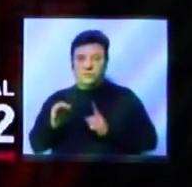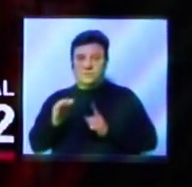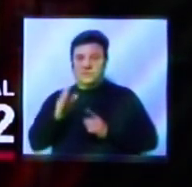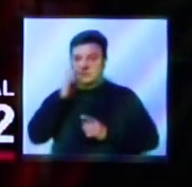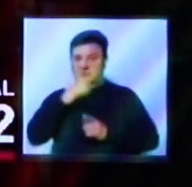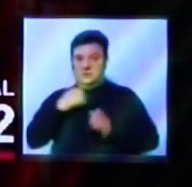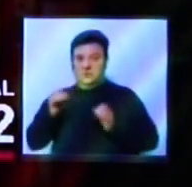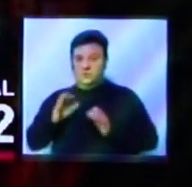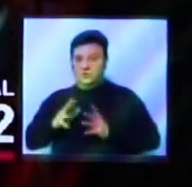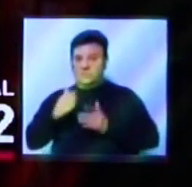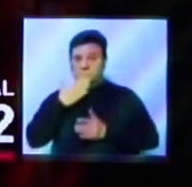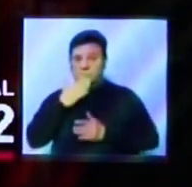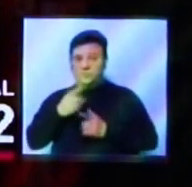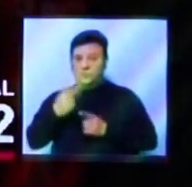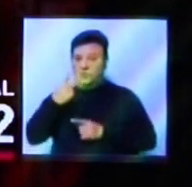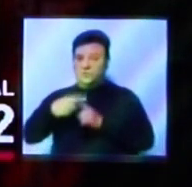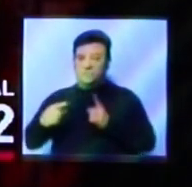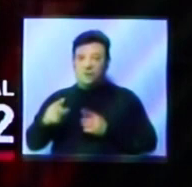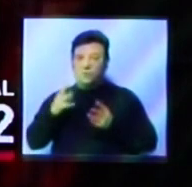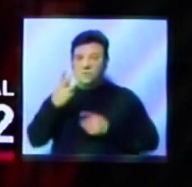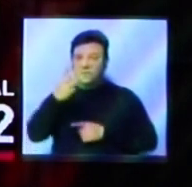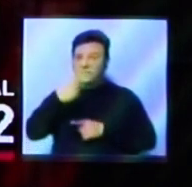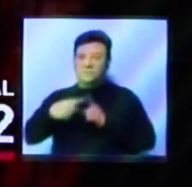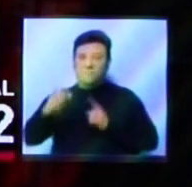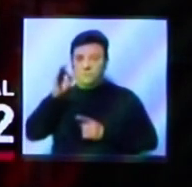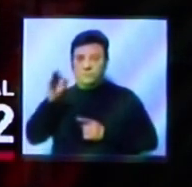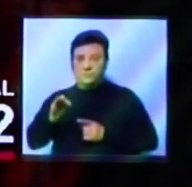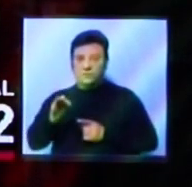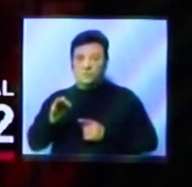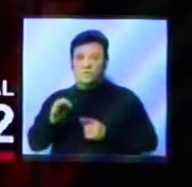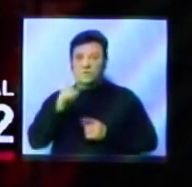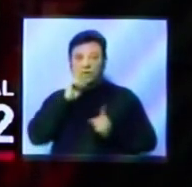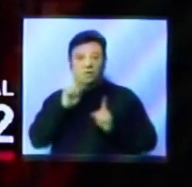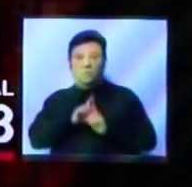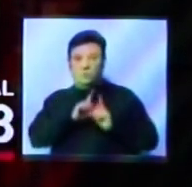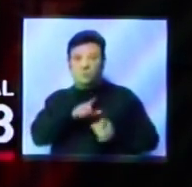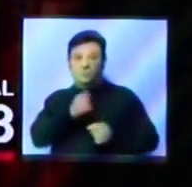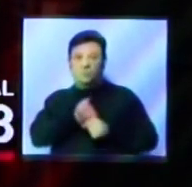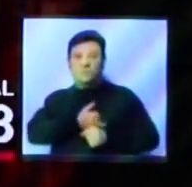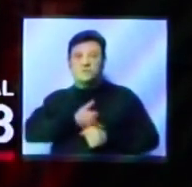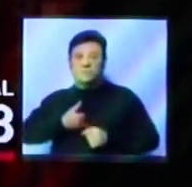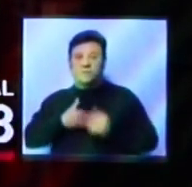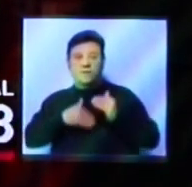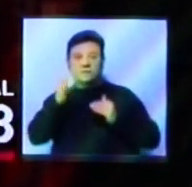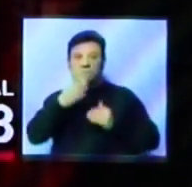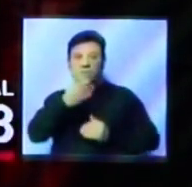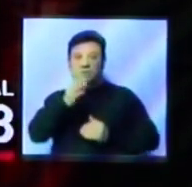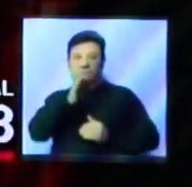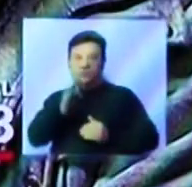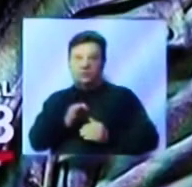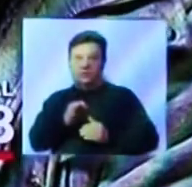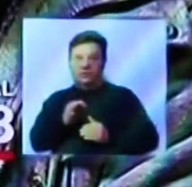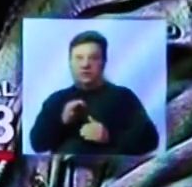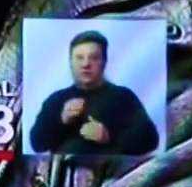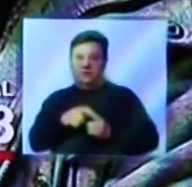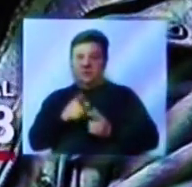não crescermos pelo menos 2,5%, 3,5%, continuaremos com um desemprego acima de 10%.